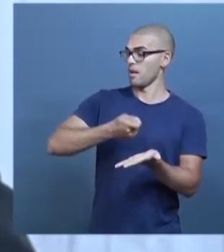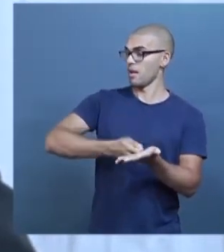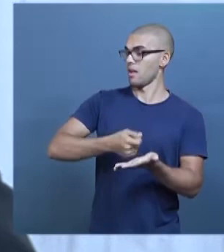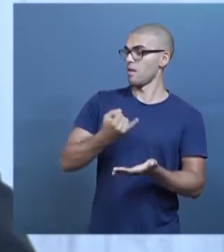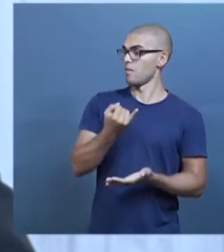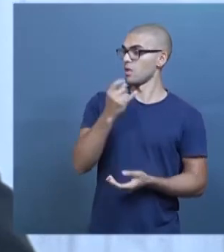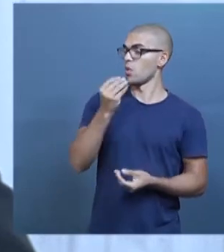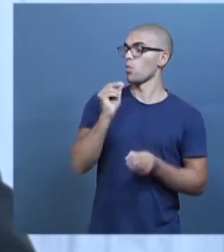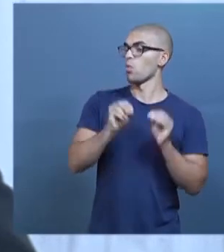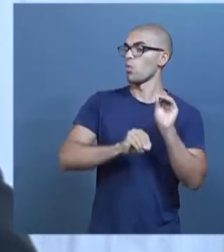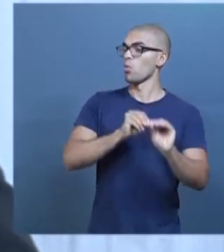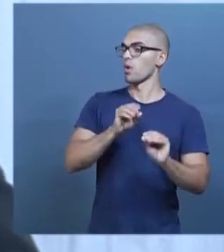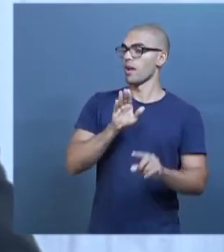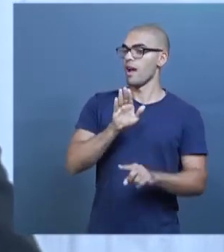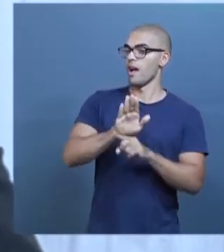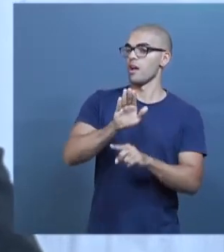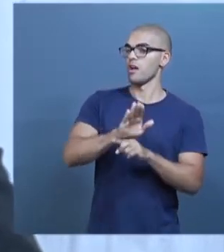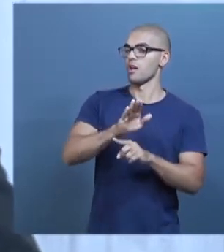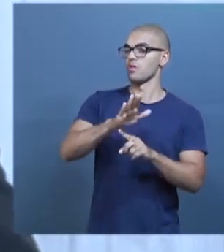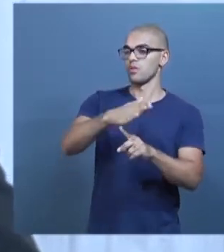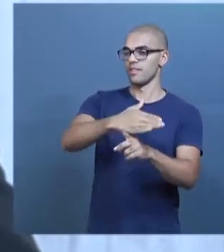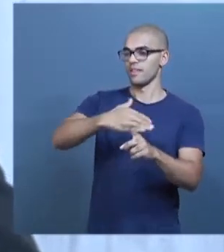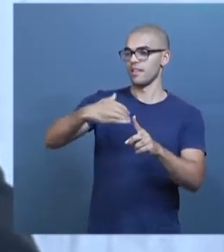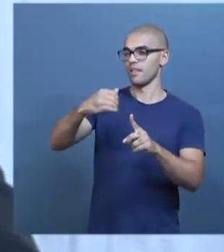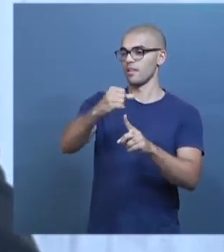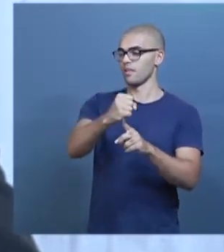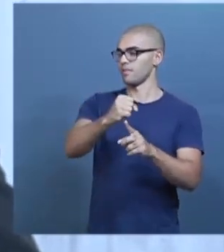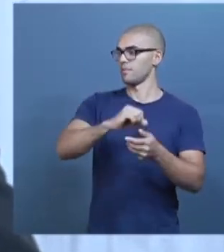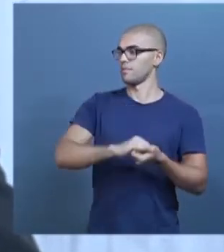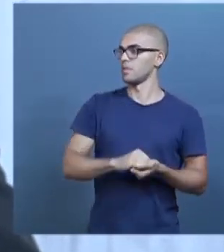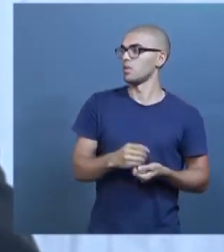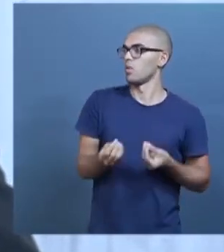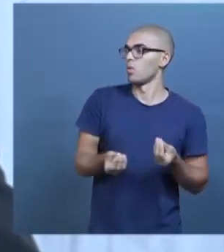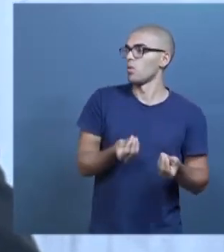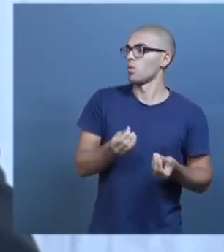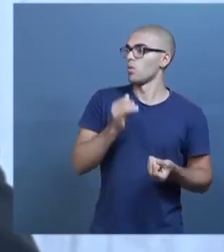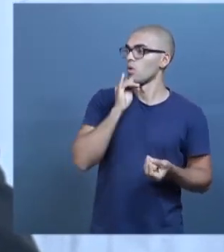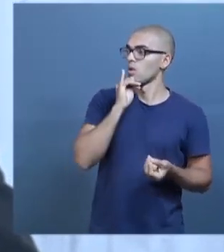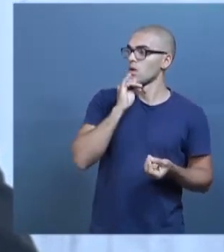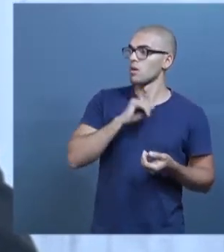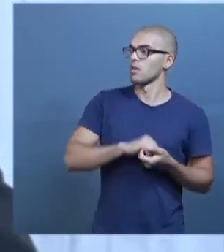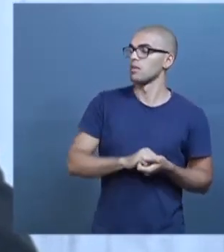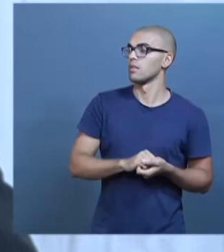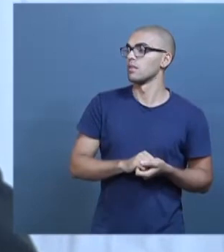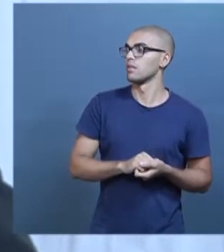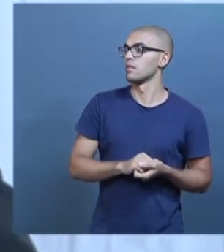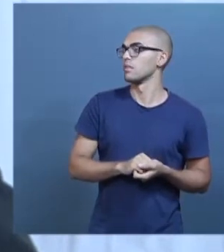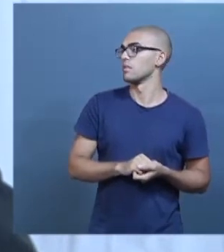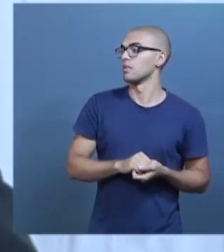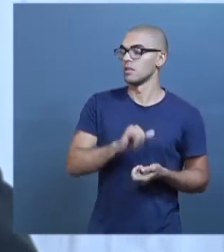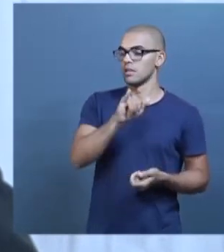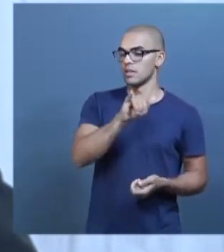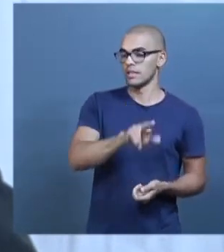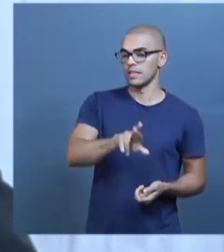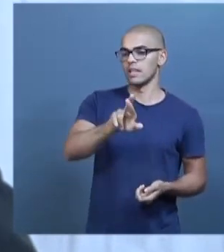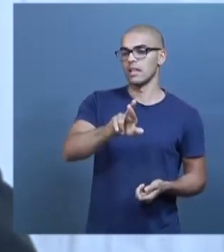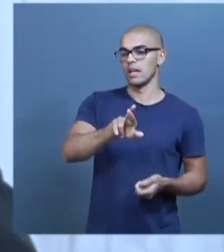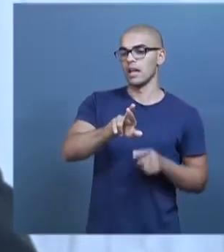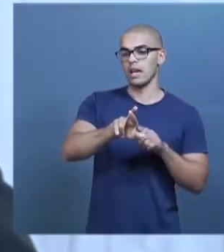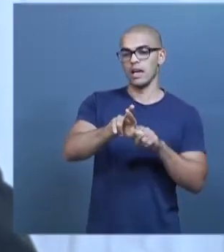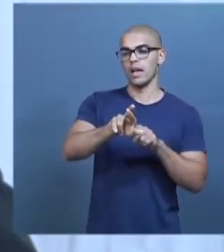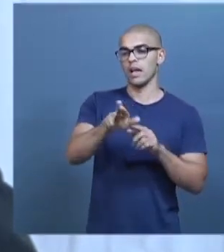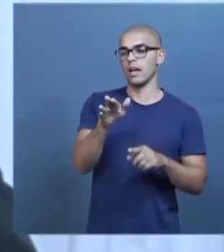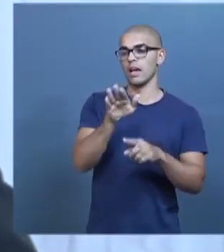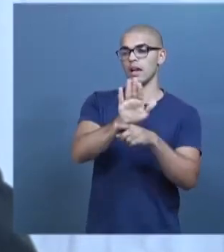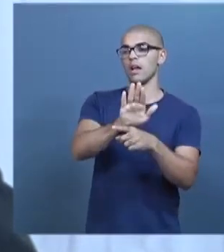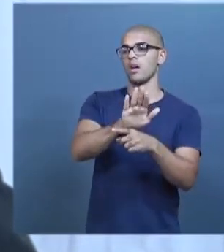cidadão contribui também, né? Das várias formas, o imposto de renda é uma delas, né? ele